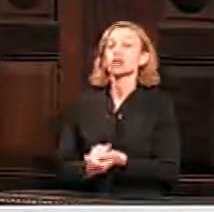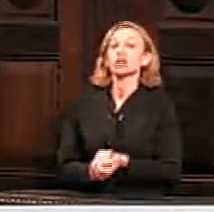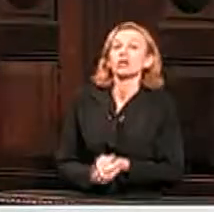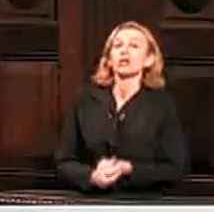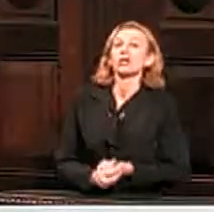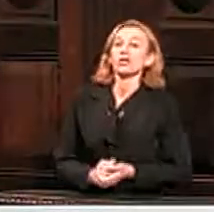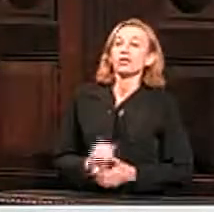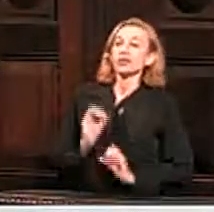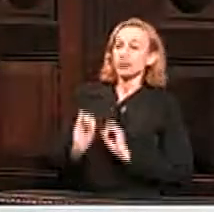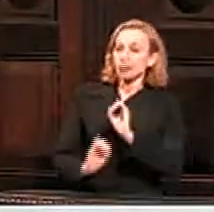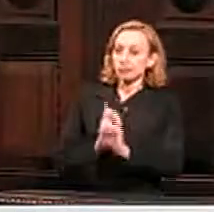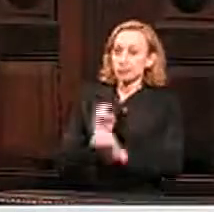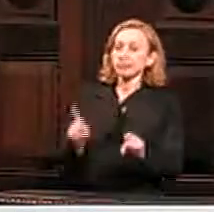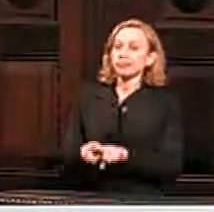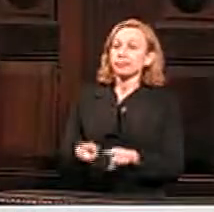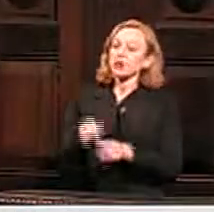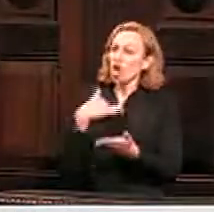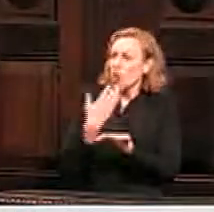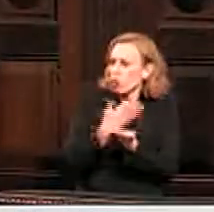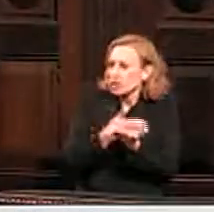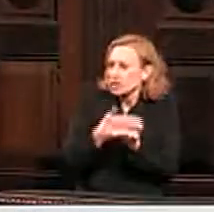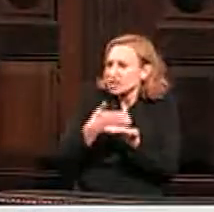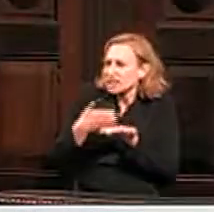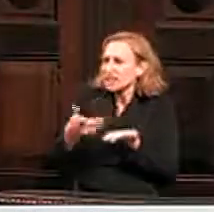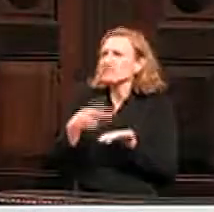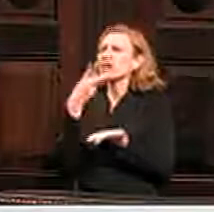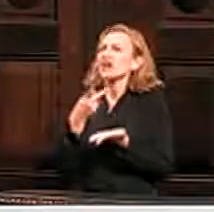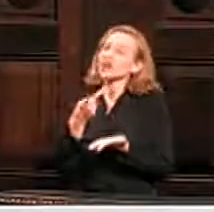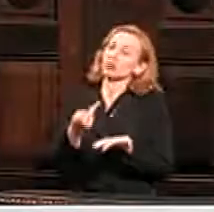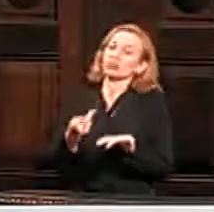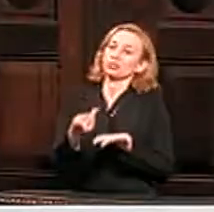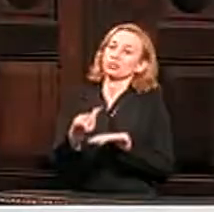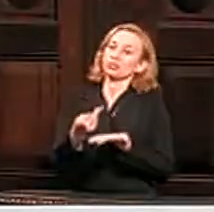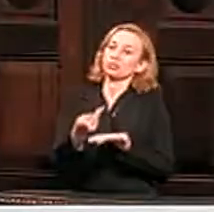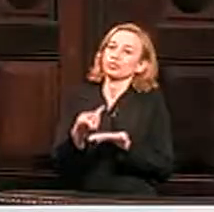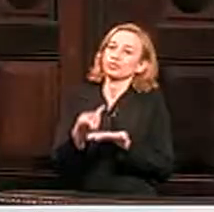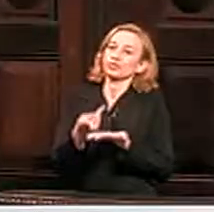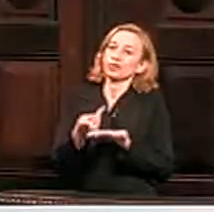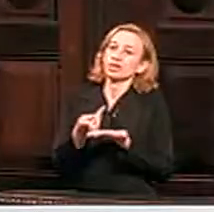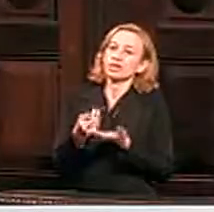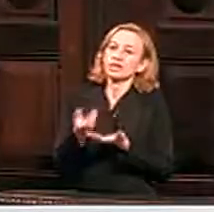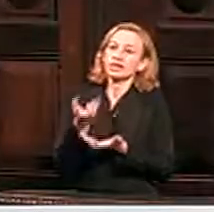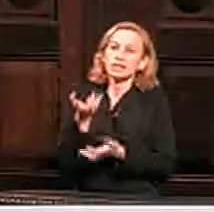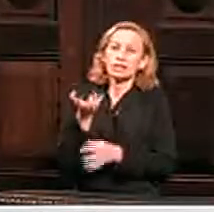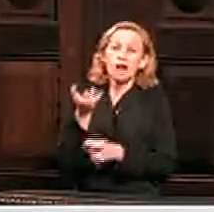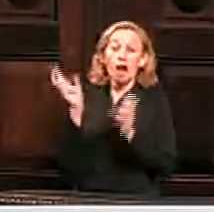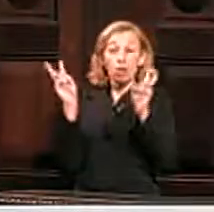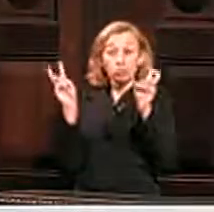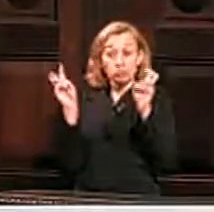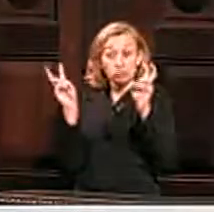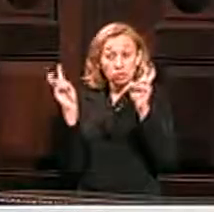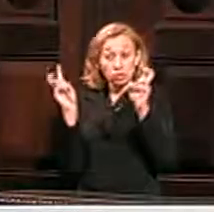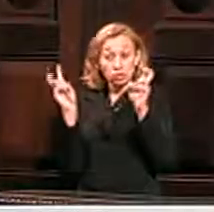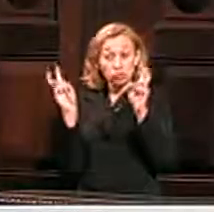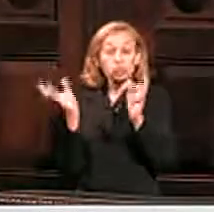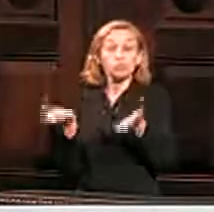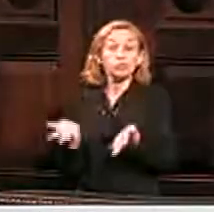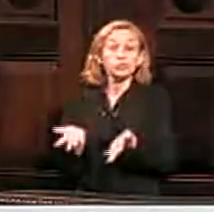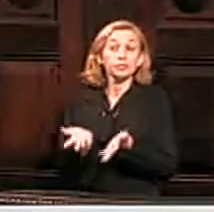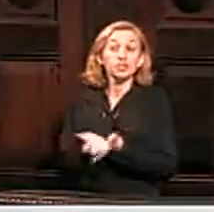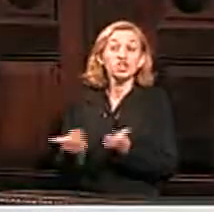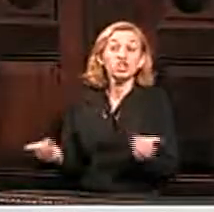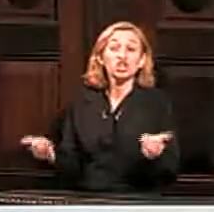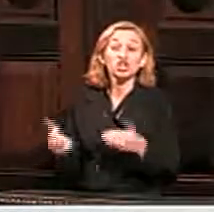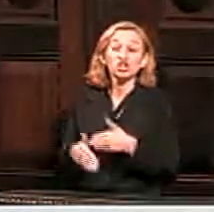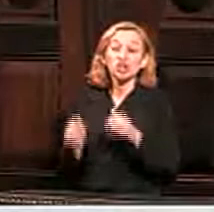Eu começaria dizendo o seguinte: esta matéria que chega aqui